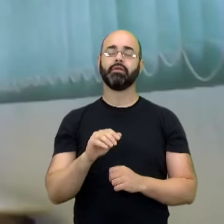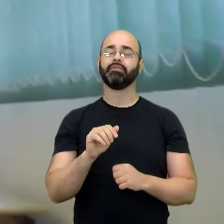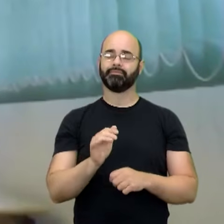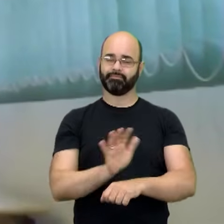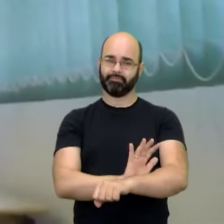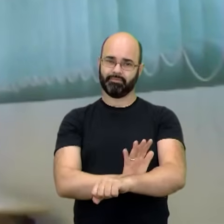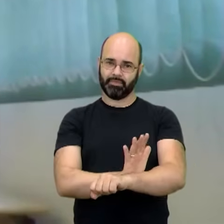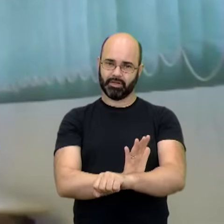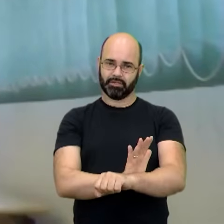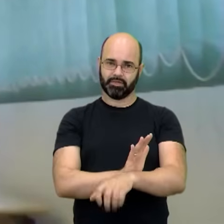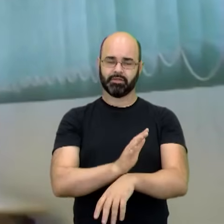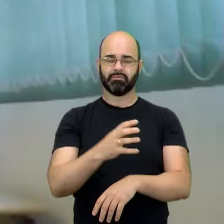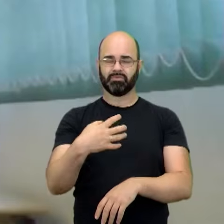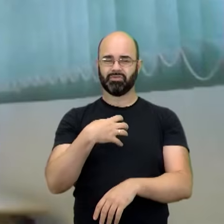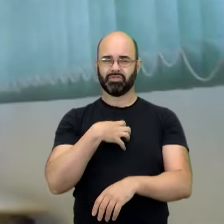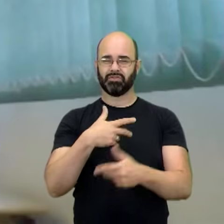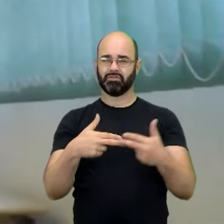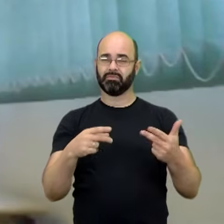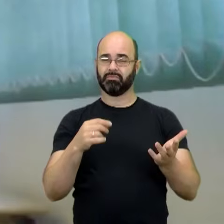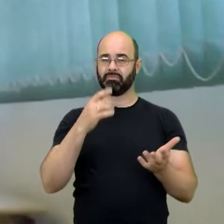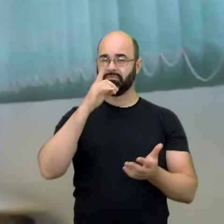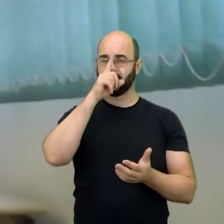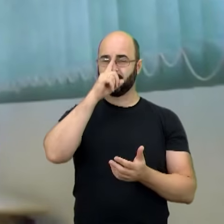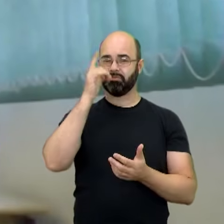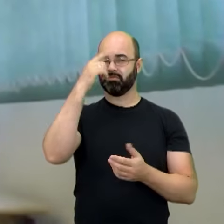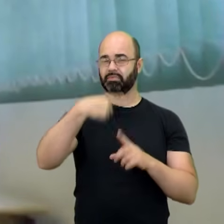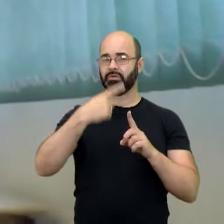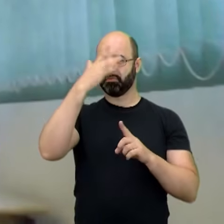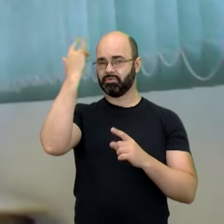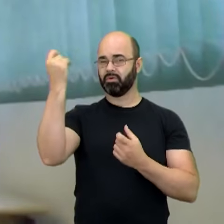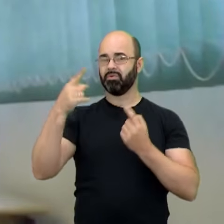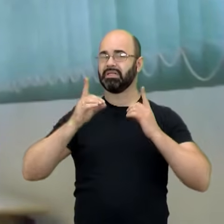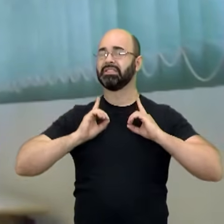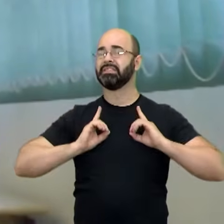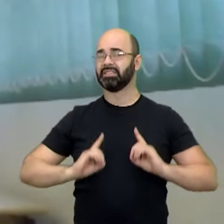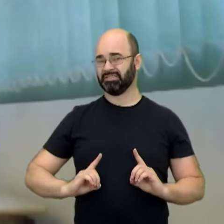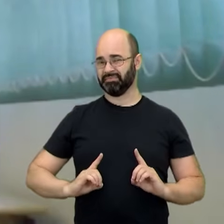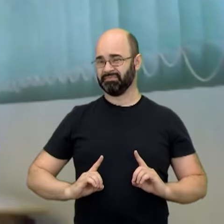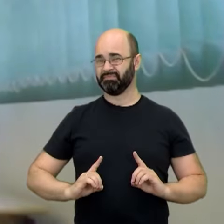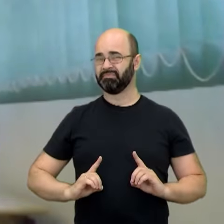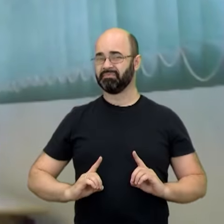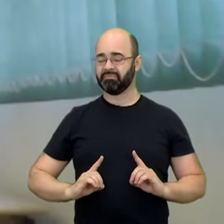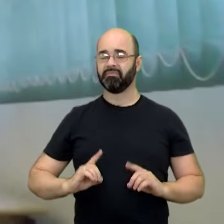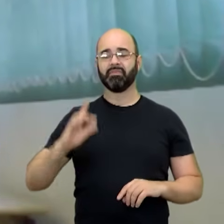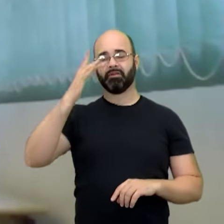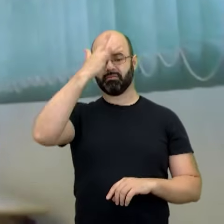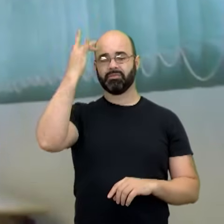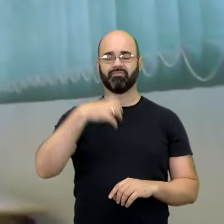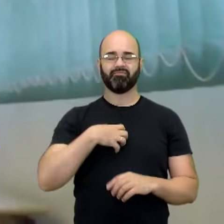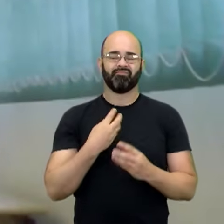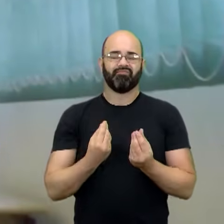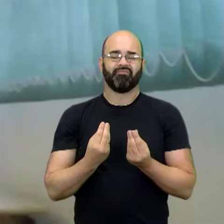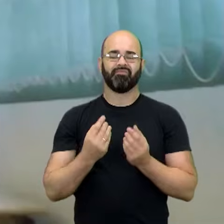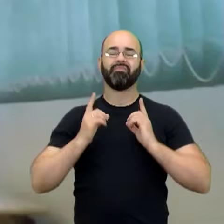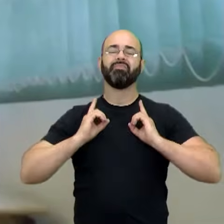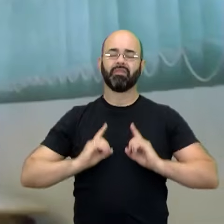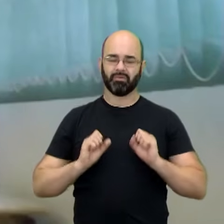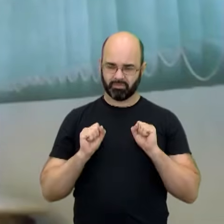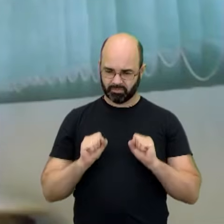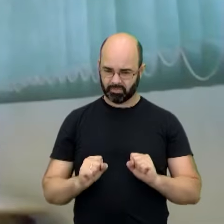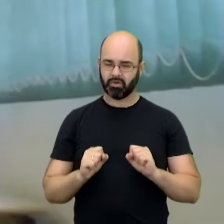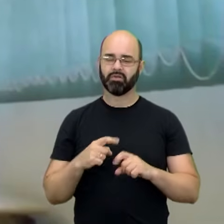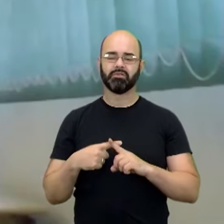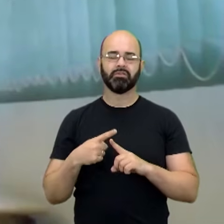portas negativas, e uma delas é a depressão, que infelizmente pode chegar a uma pessoa a se suicidar. Então, é